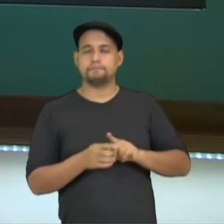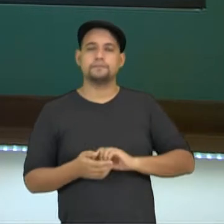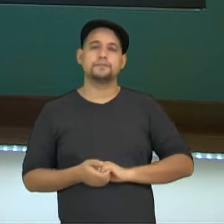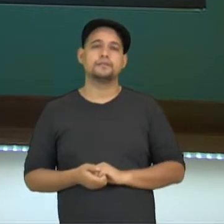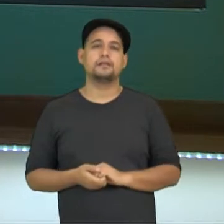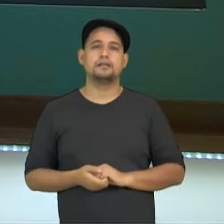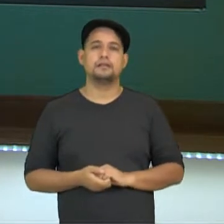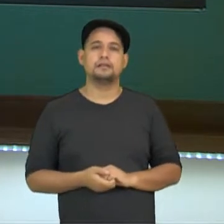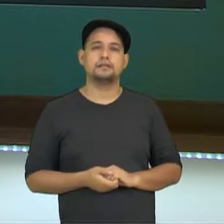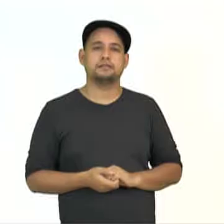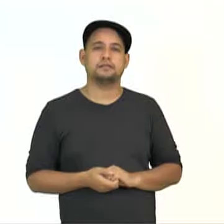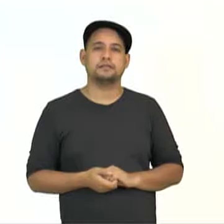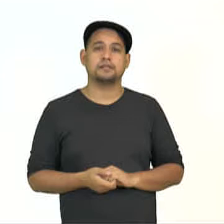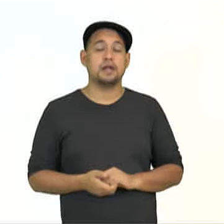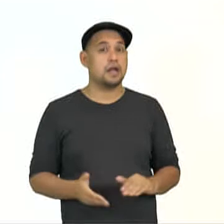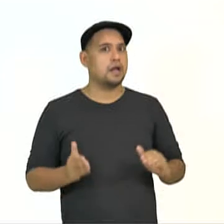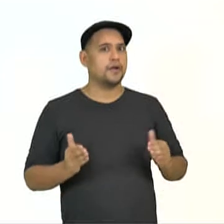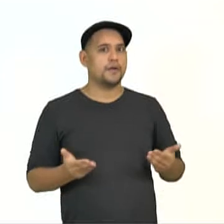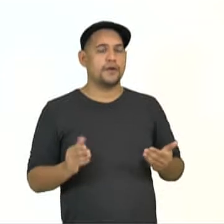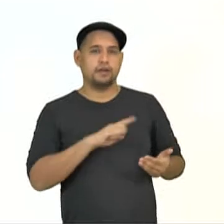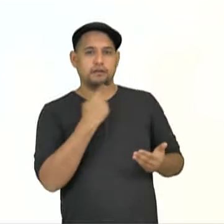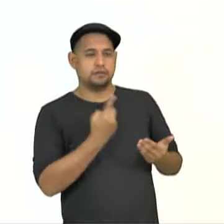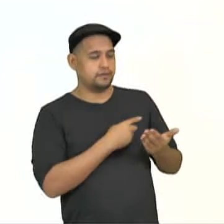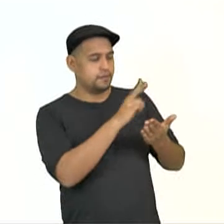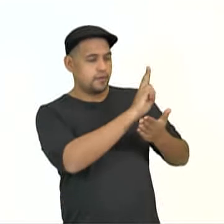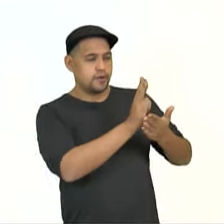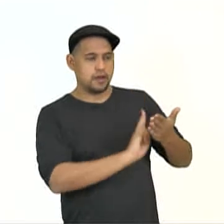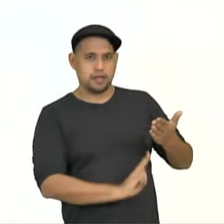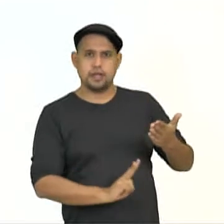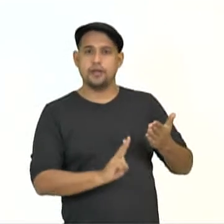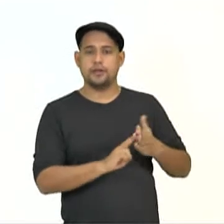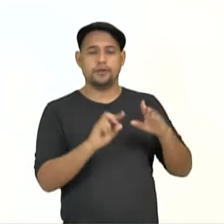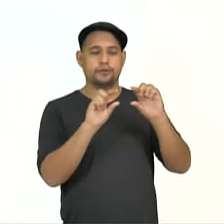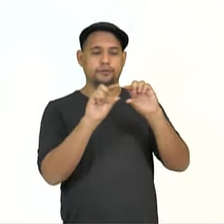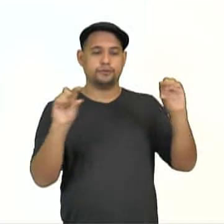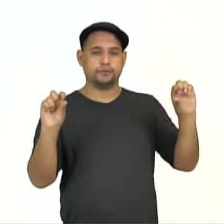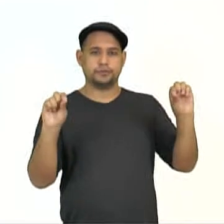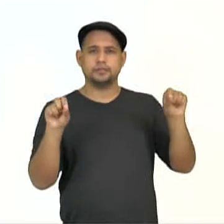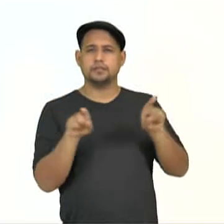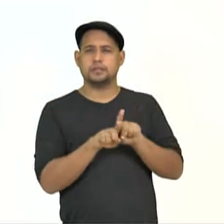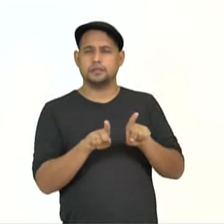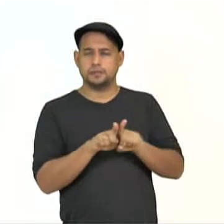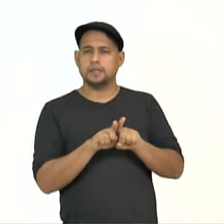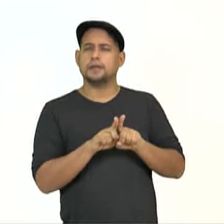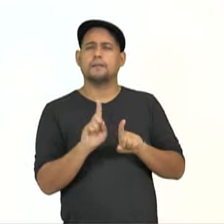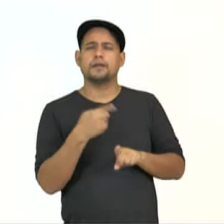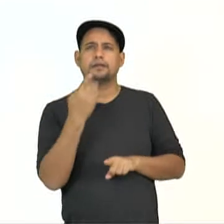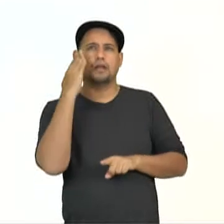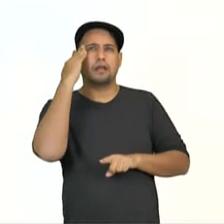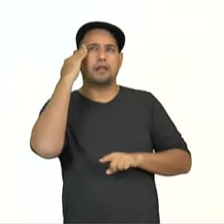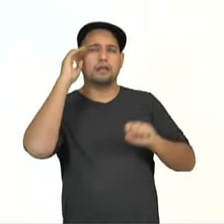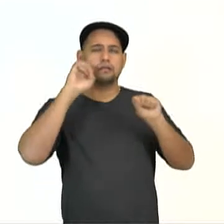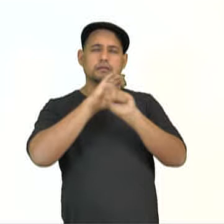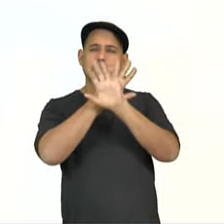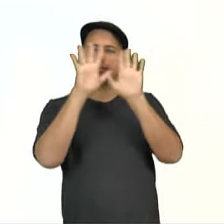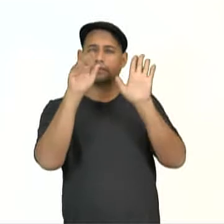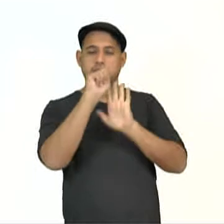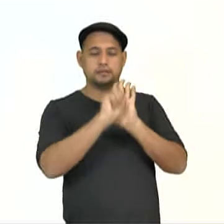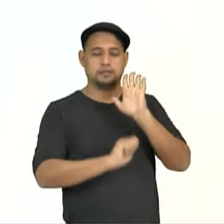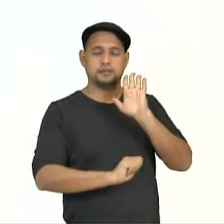fatos. Vamos então aqui ler um título, uma manchete, uma linha fina para a gente entender aqui esse